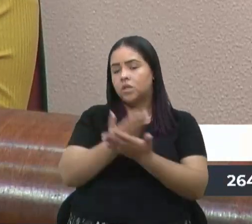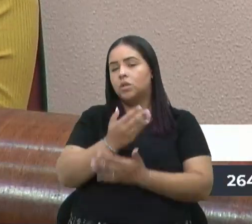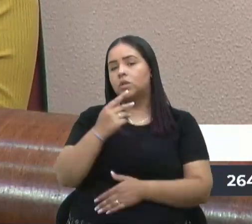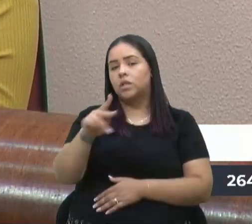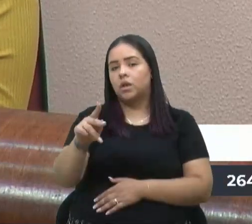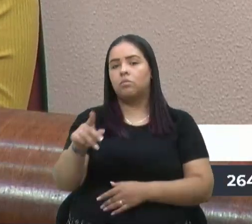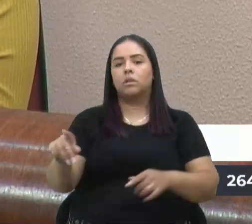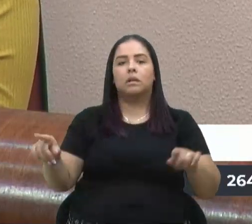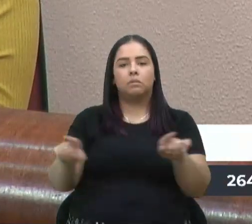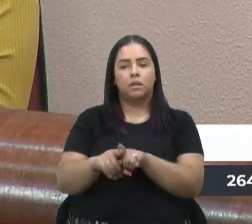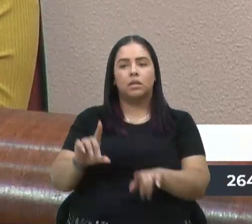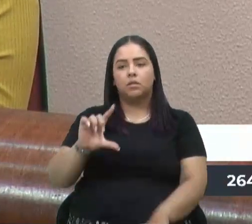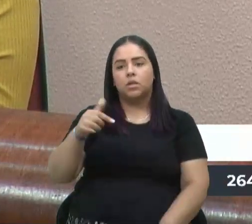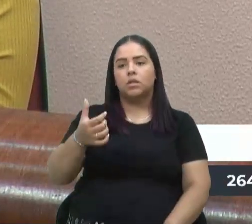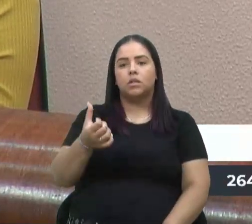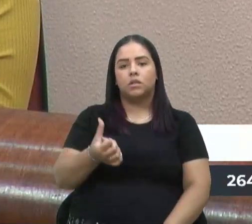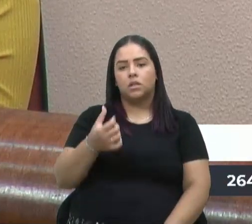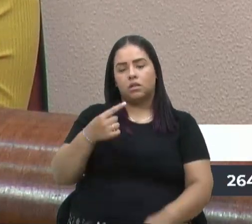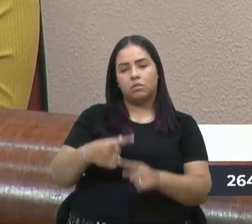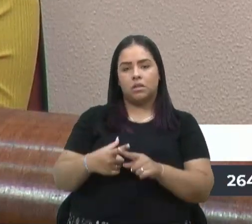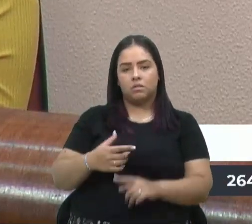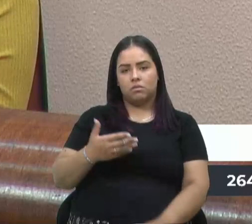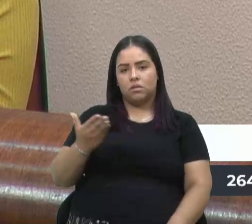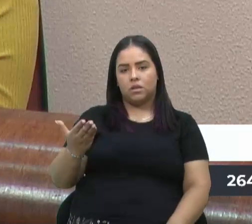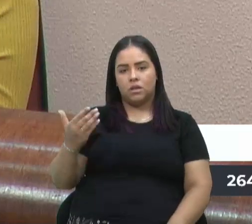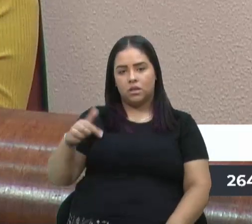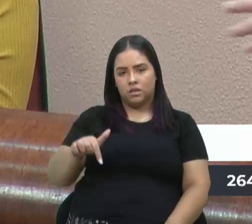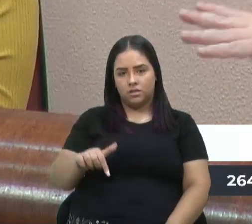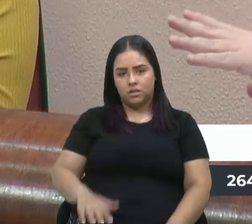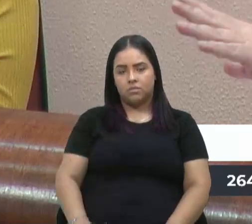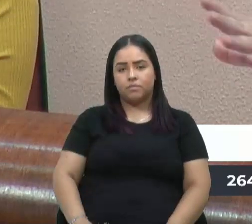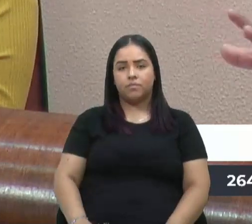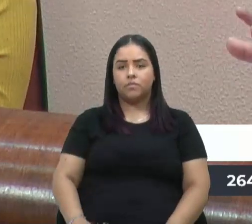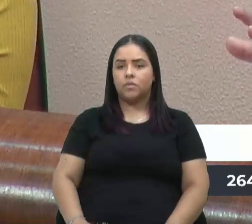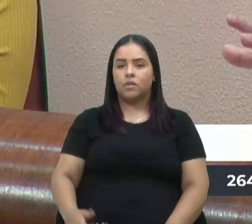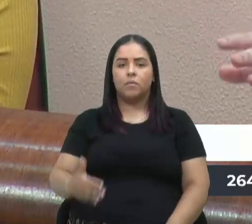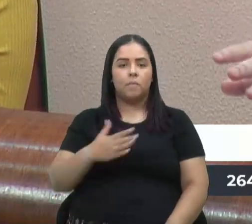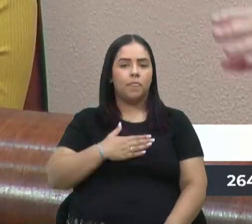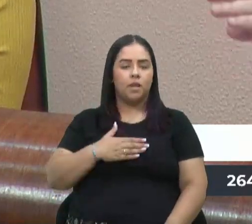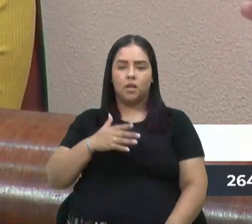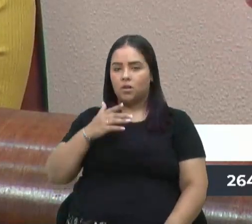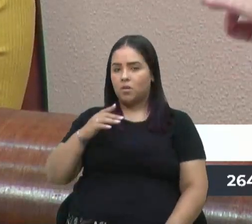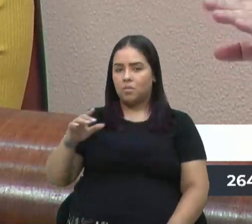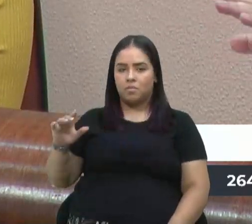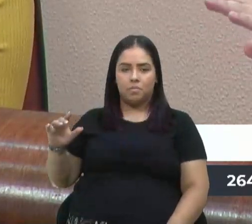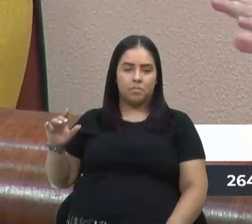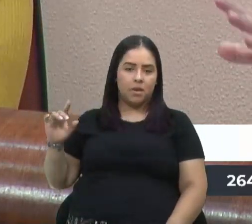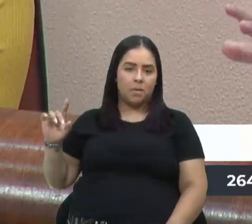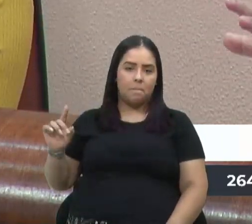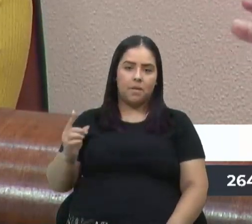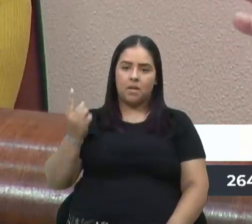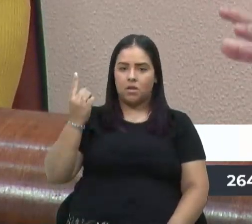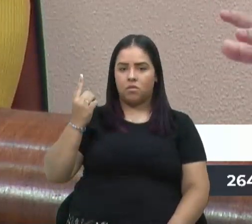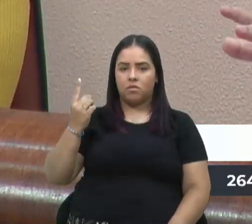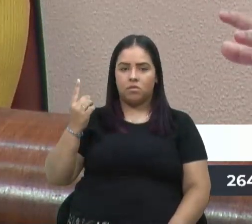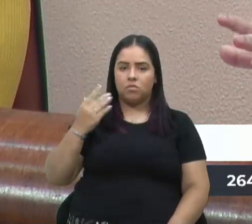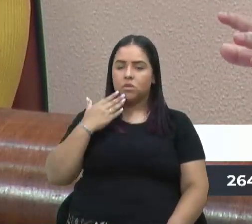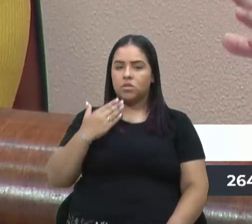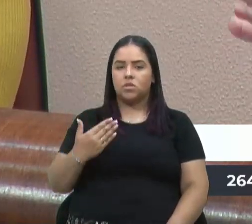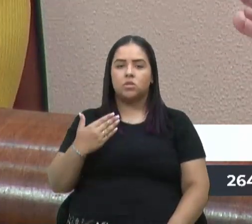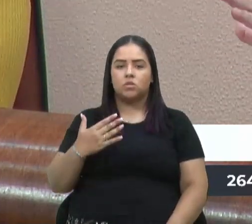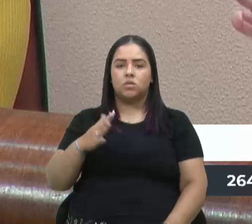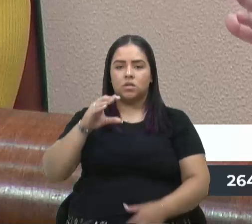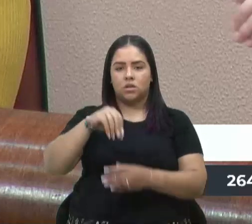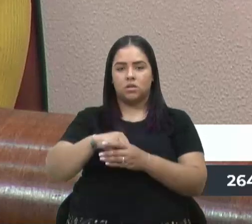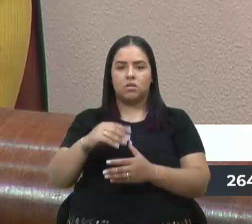depois de 6 legislaturas que o senhor está na casa, né? Mas para mim é o campeão. O campeão de pedido dentro do meu gabinete